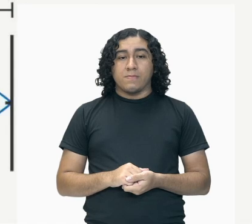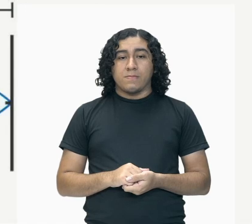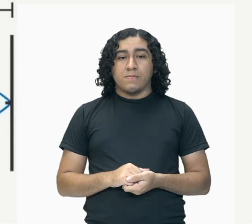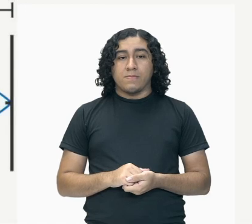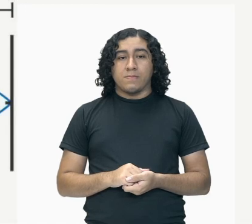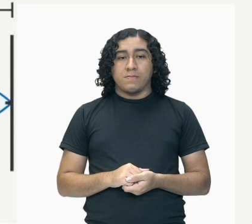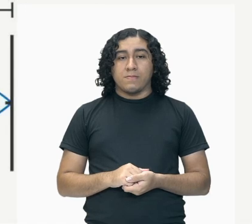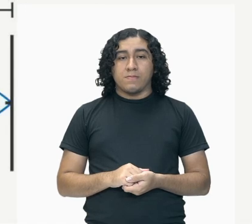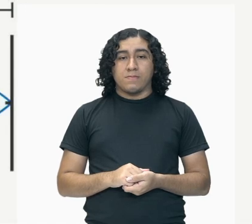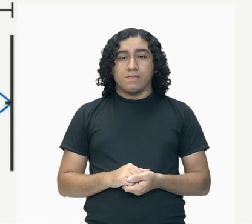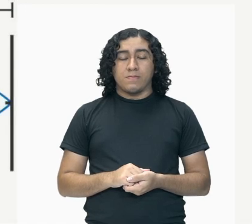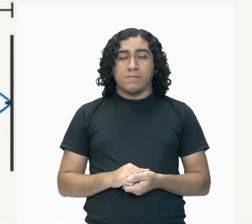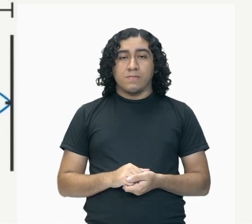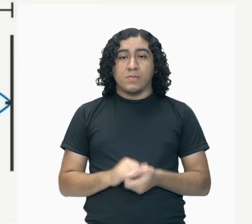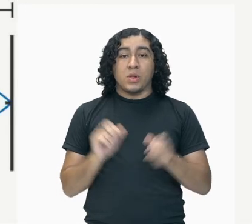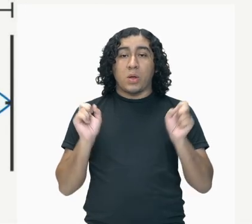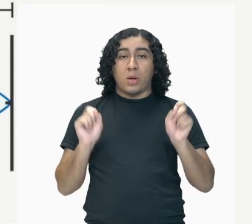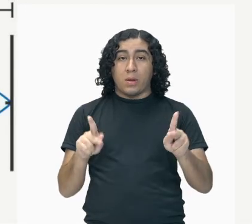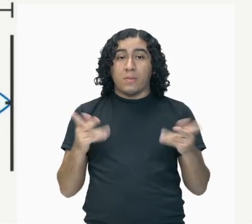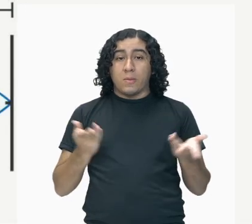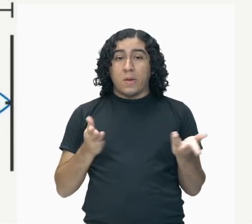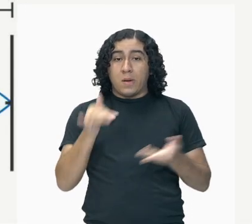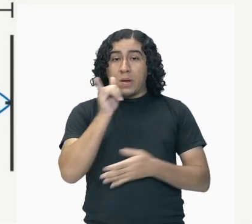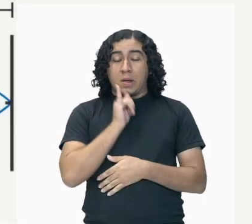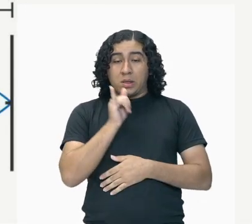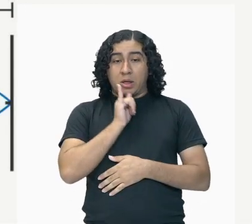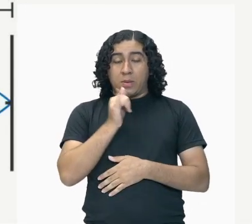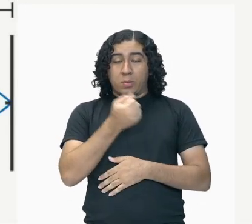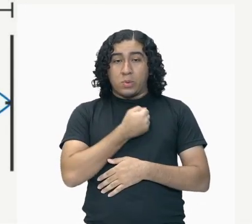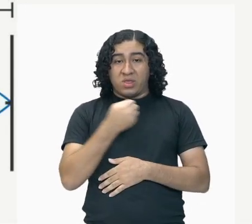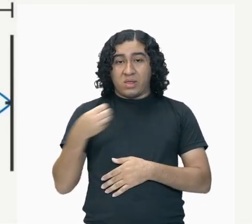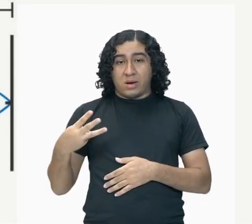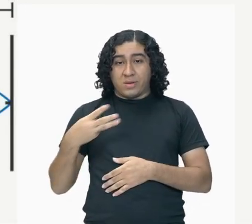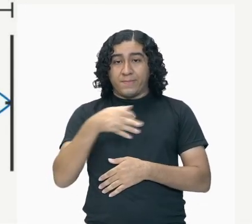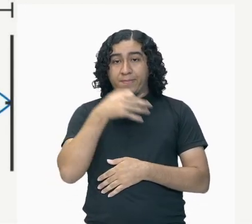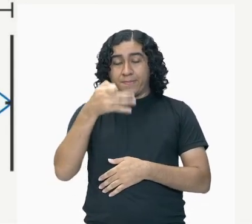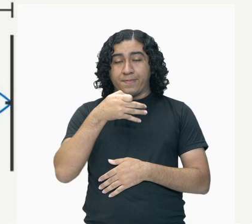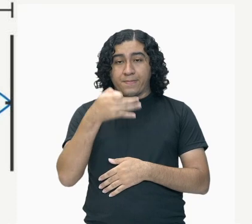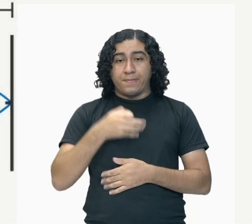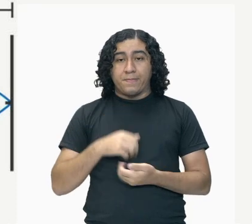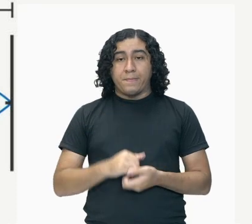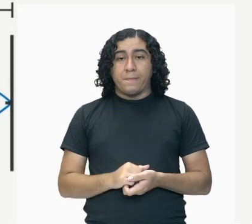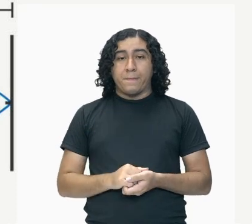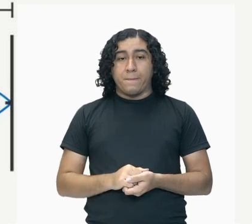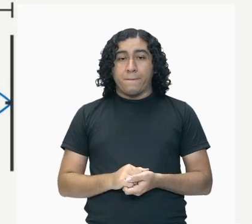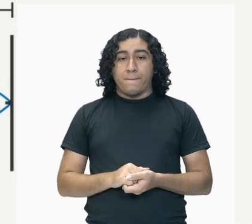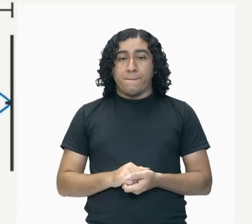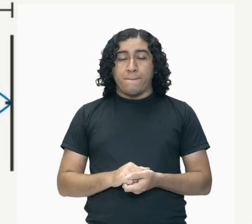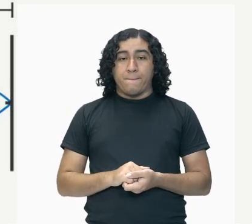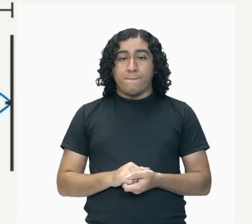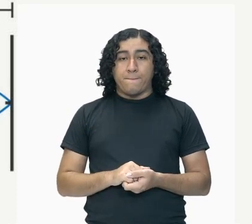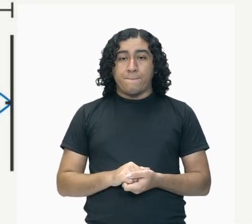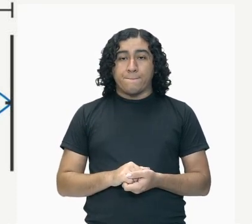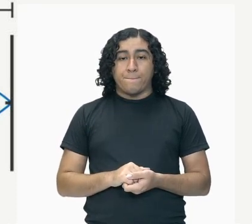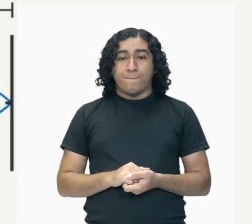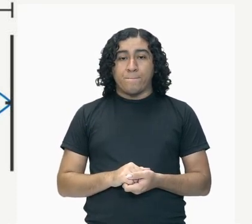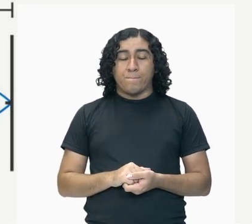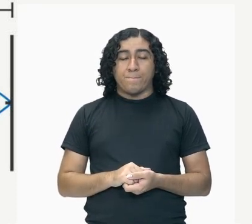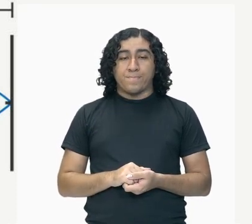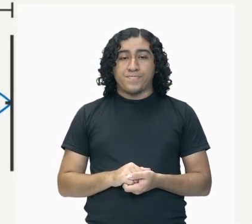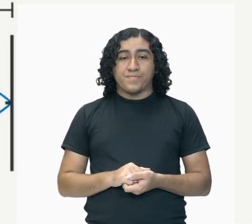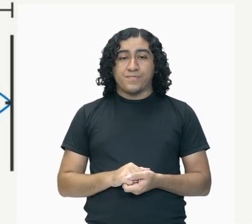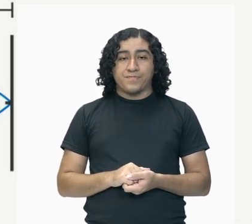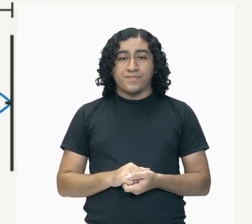adiante a gente vai ter o nosso exemplo número TR agora para comentar Então olha aqui pessoal a